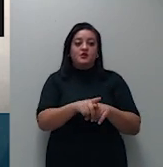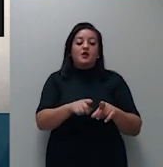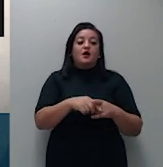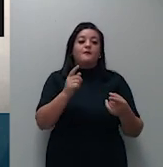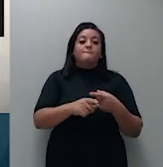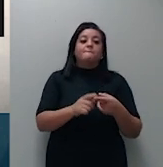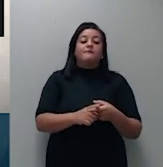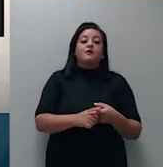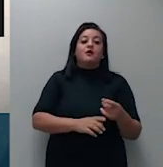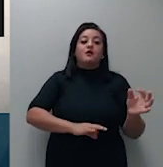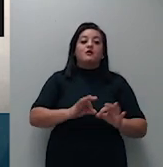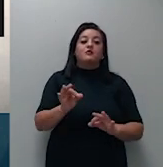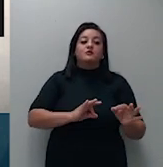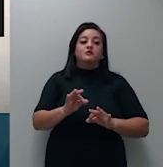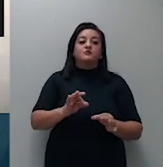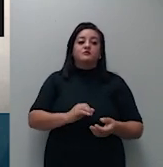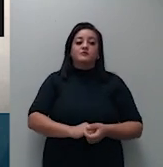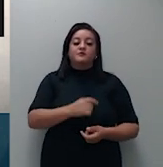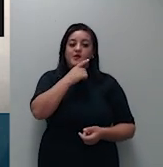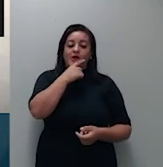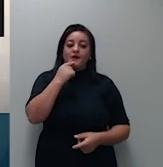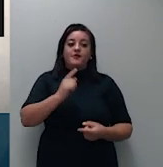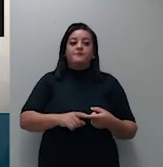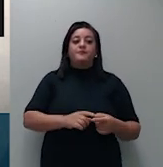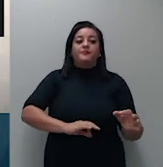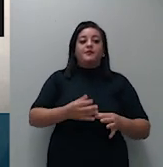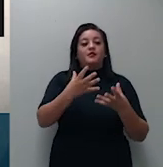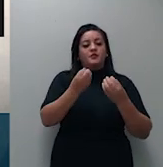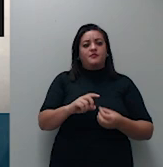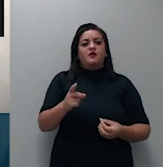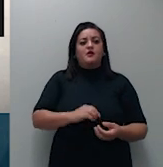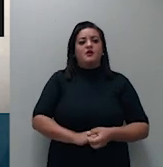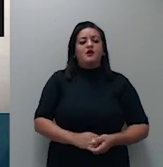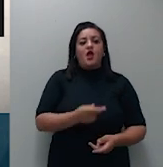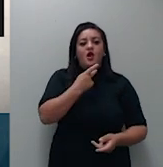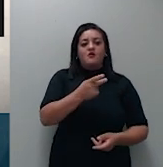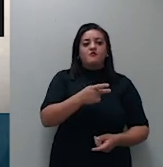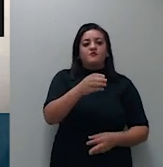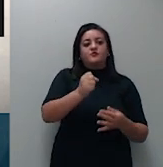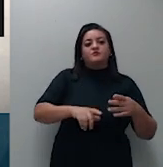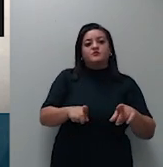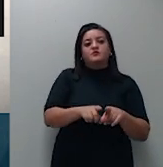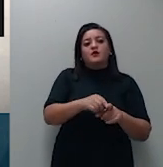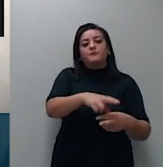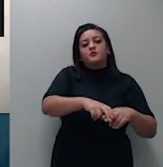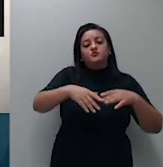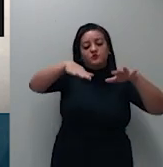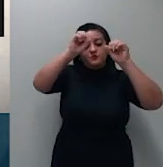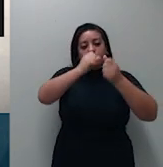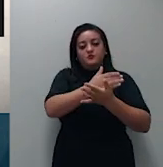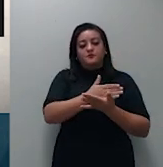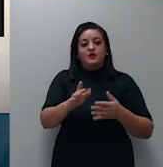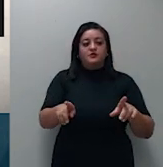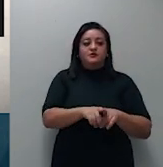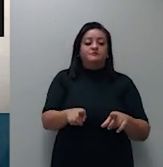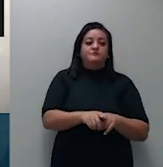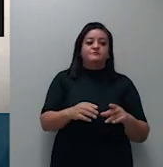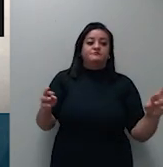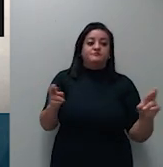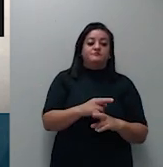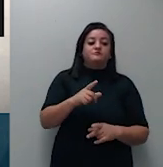interno configurar antes de ter configurado a negativa de prestação jurisdicional em razão de o tribunal de origem